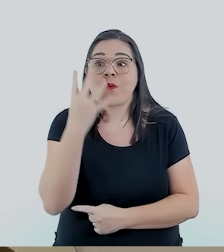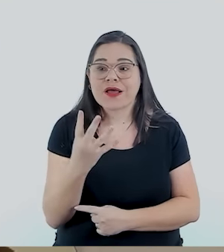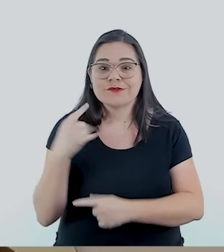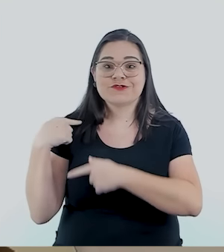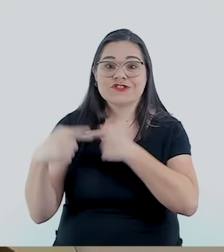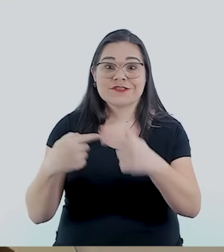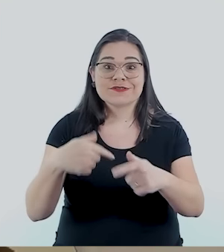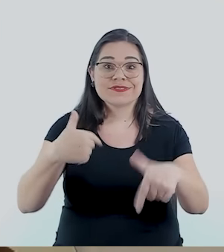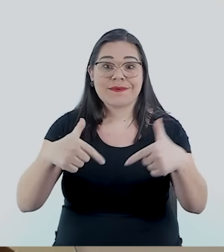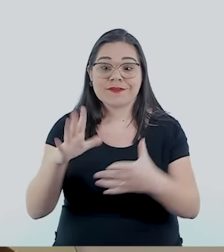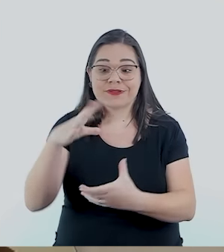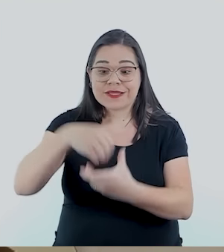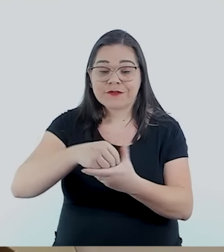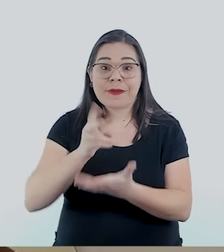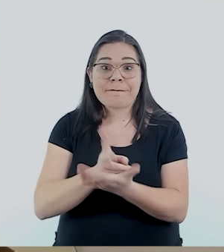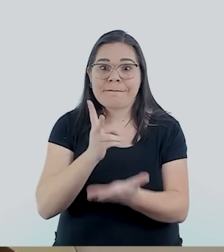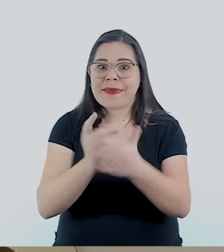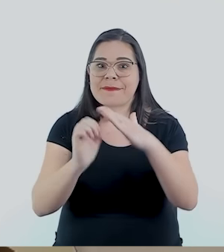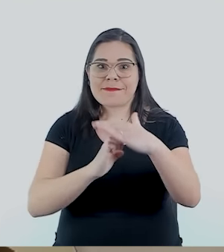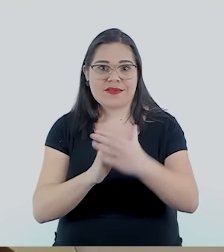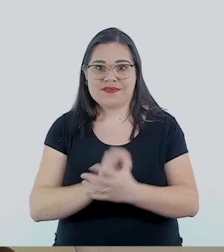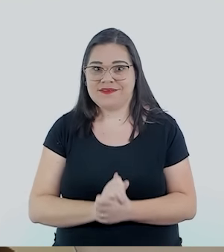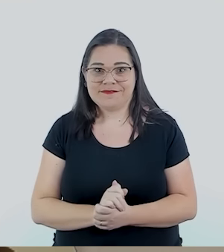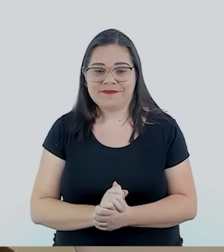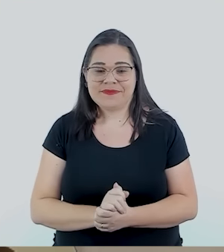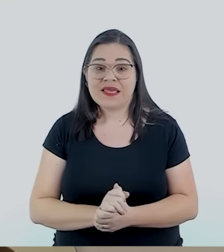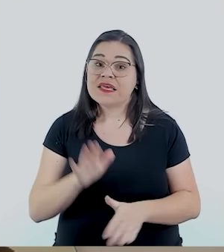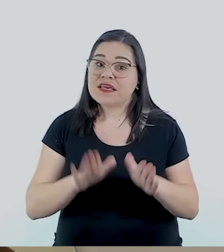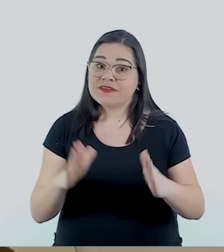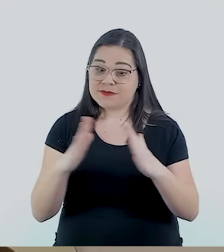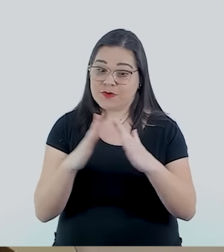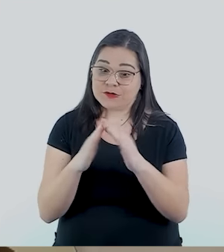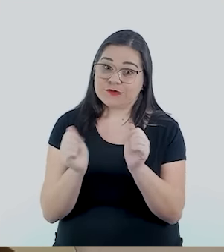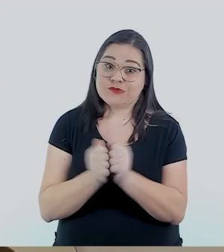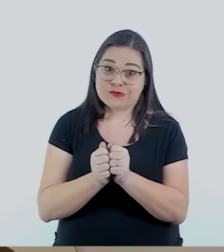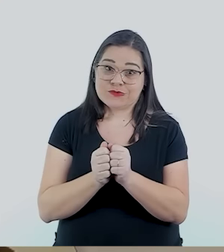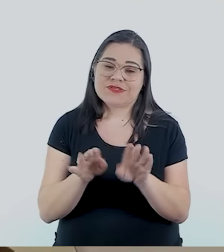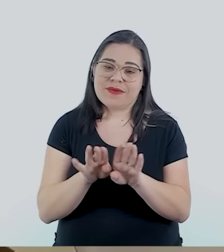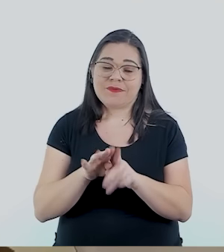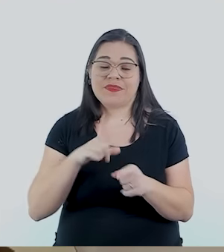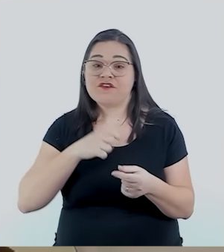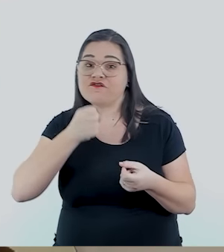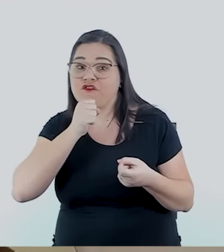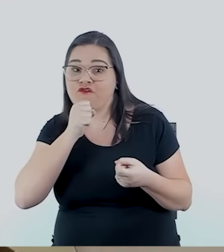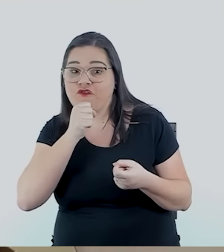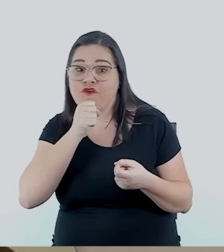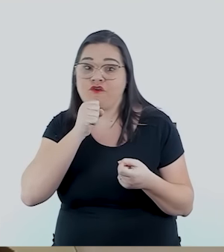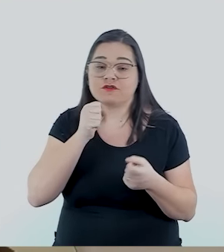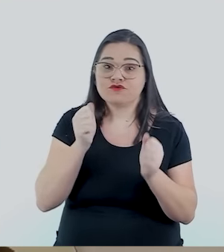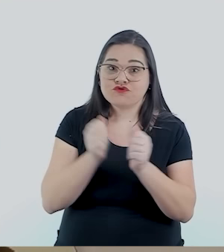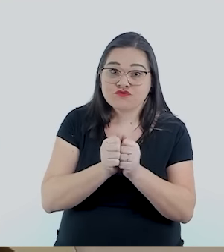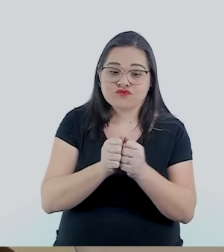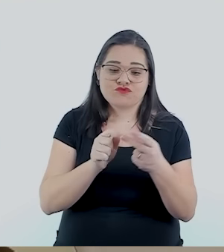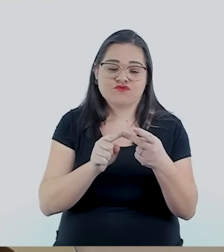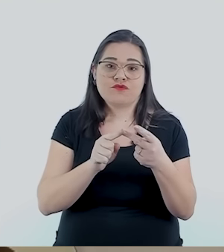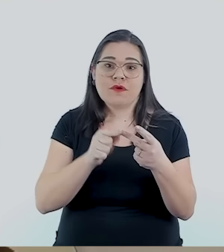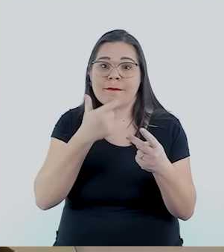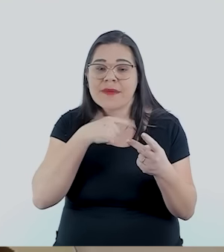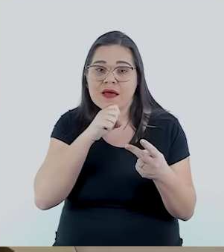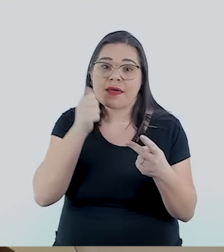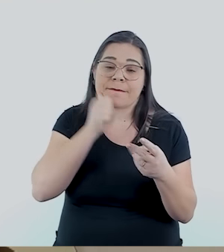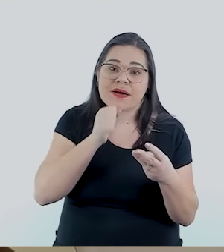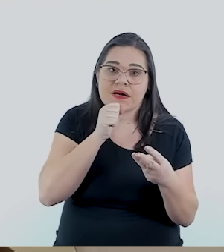empresa na mesma área na mesma companhia e às vezes muitas vezes morando sobre o mesmo teto né porque se tem um avô uma avó e os netos ainda estão lá